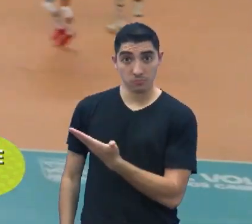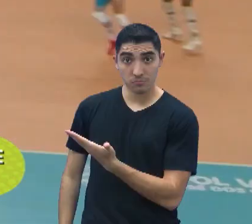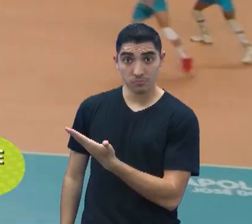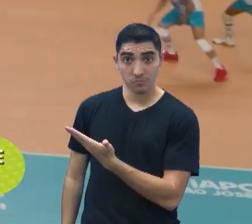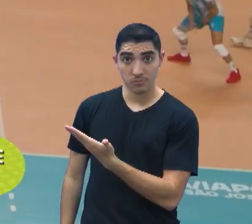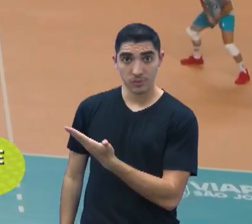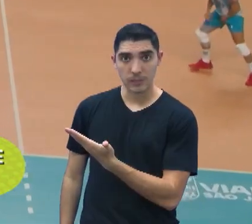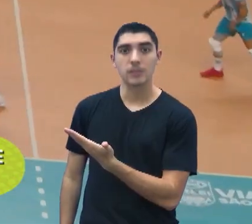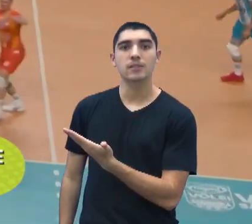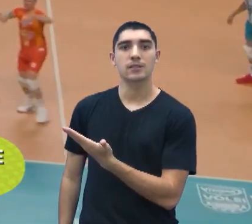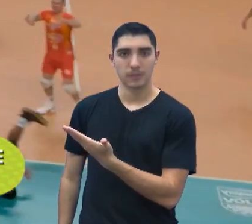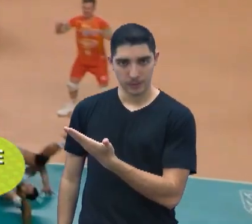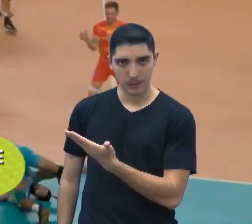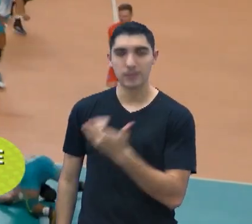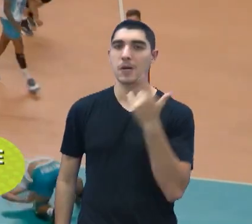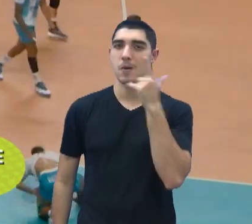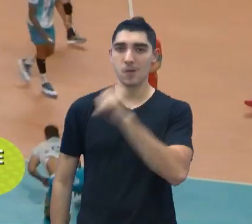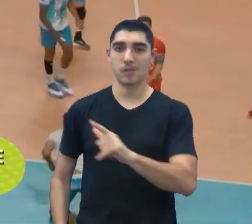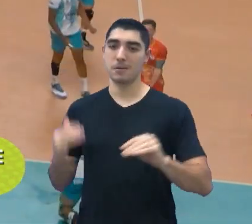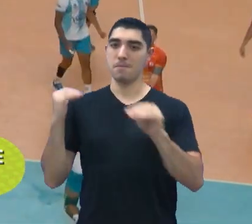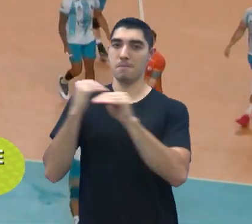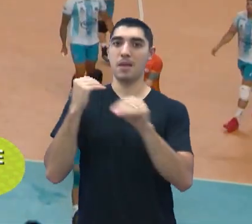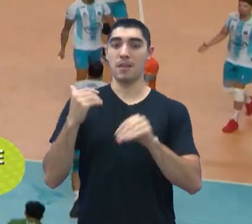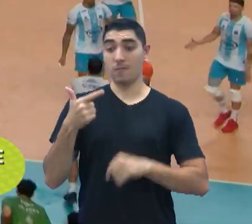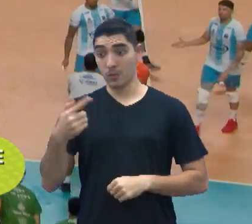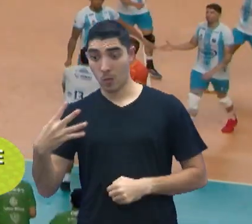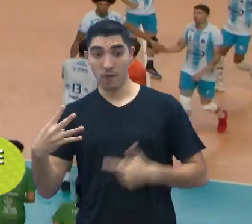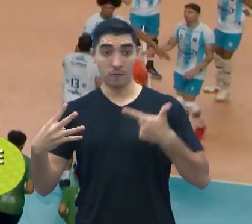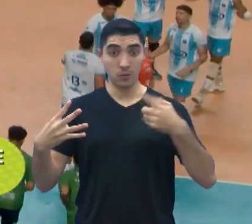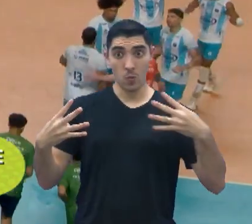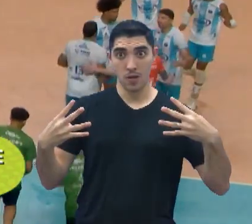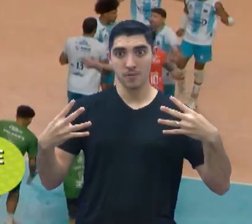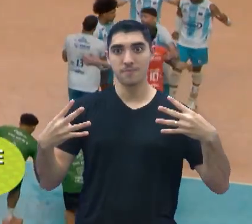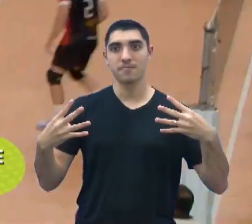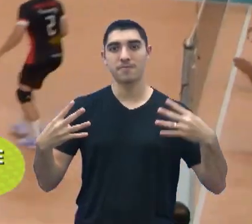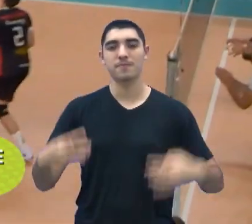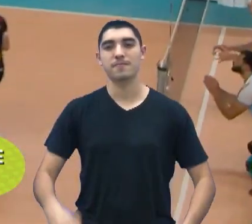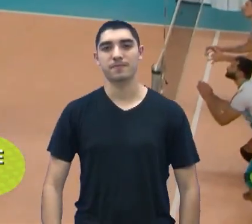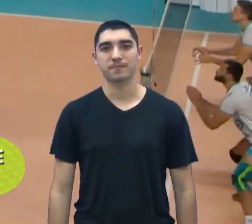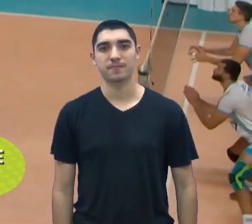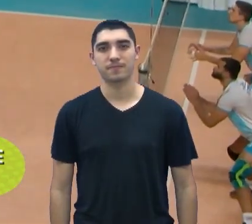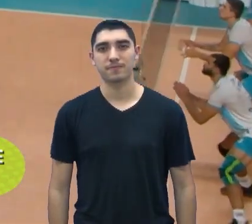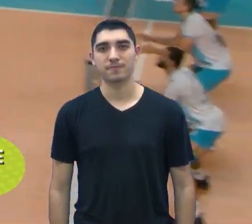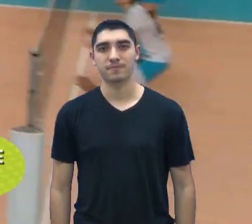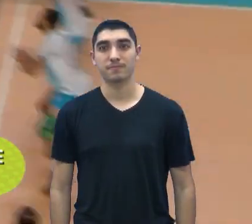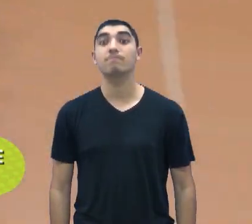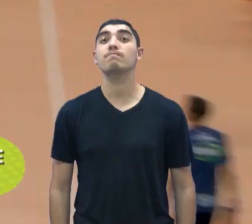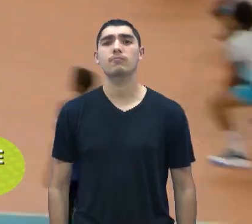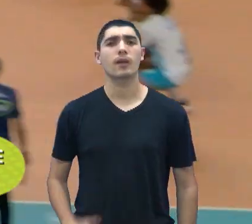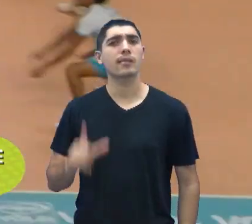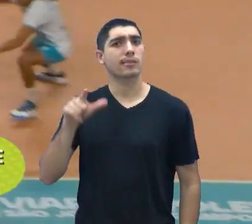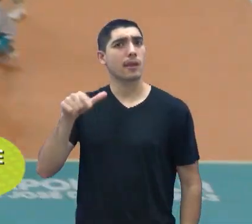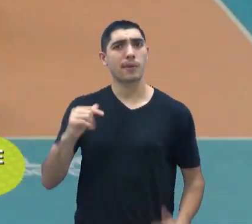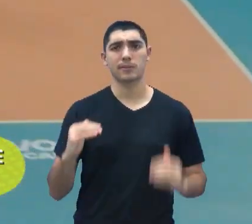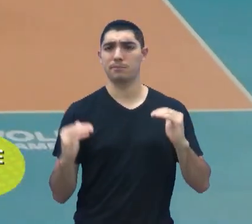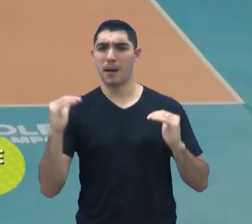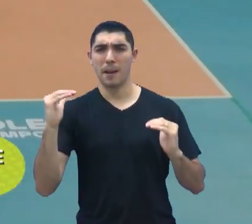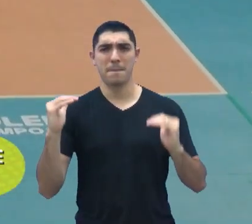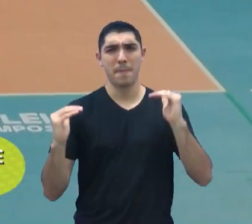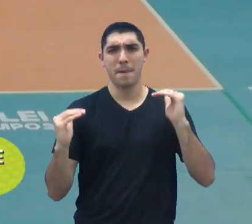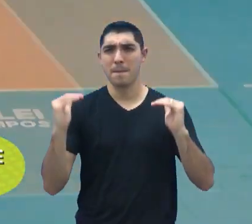novamente neste ataque na entrada de rede de David, 24-24. Daí o set foi se